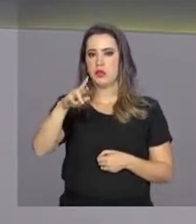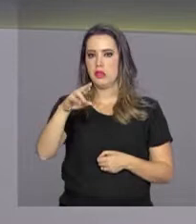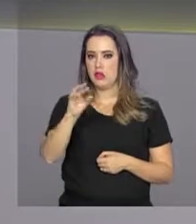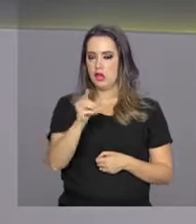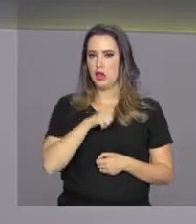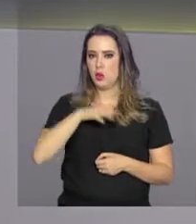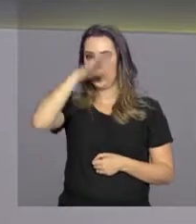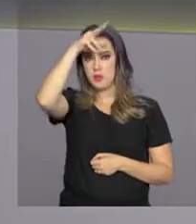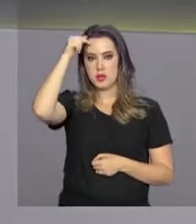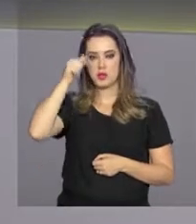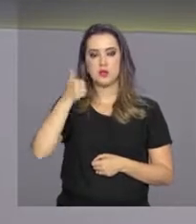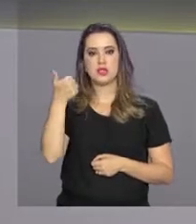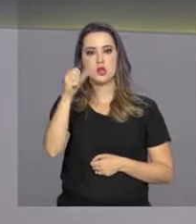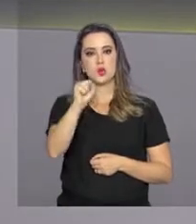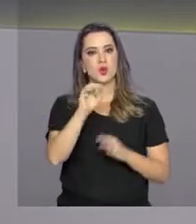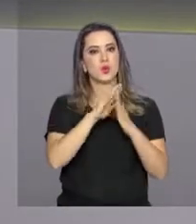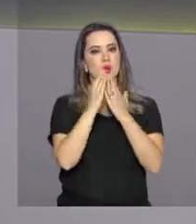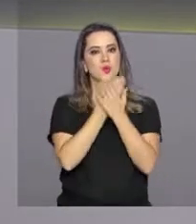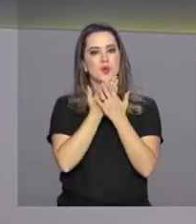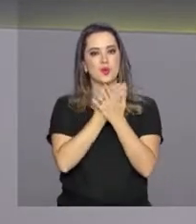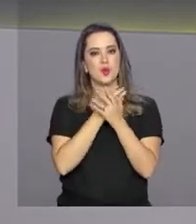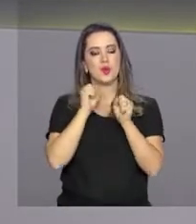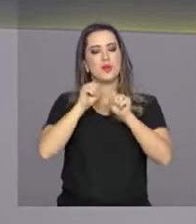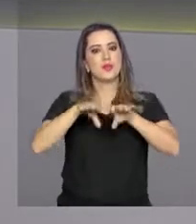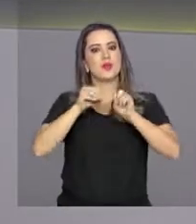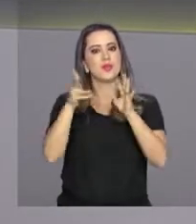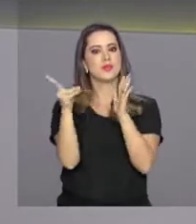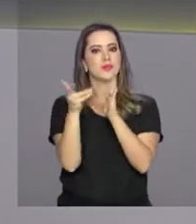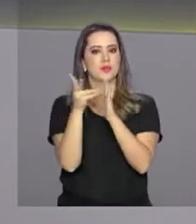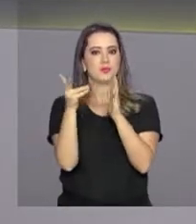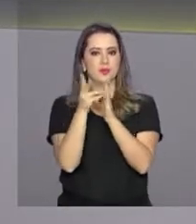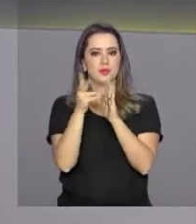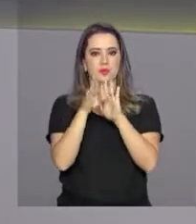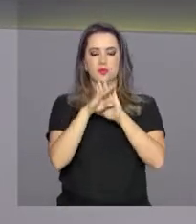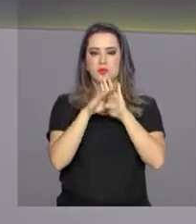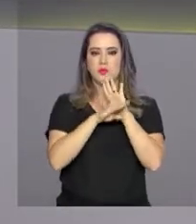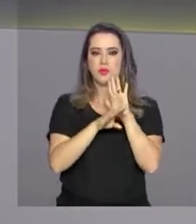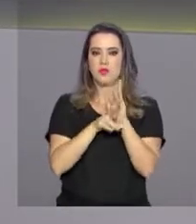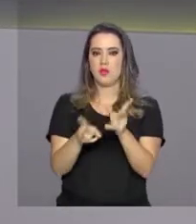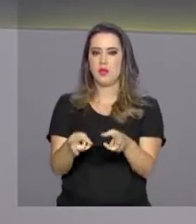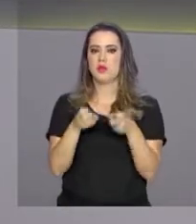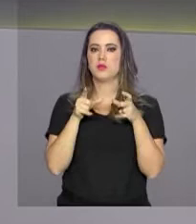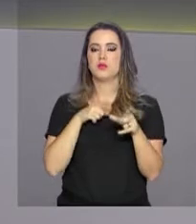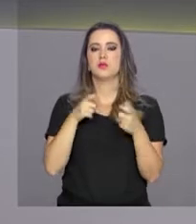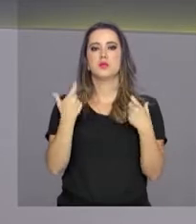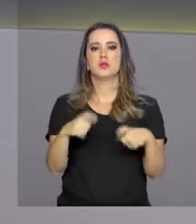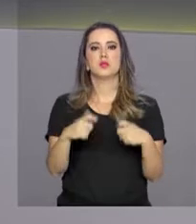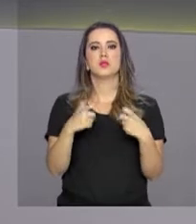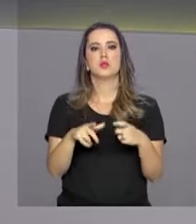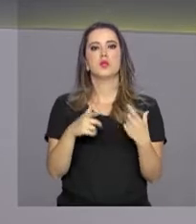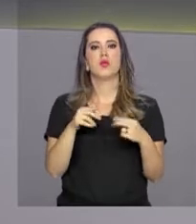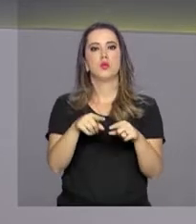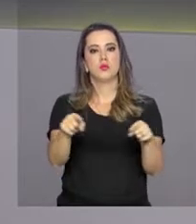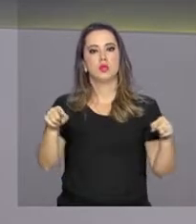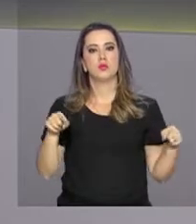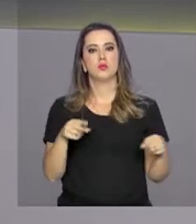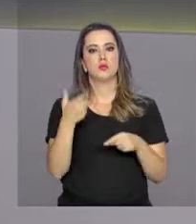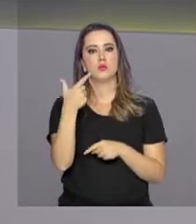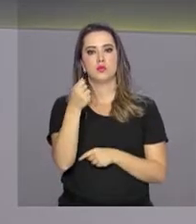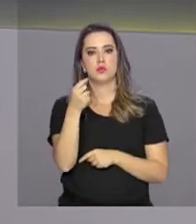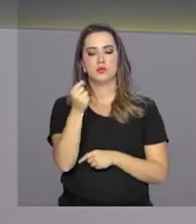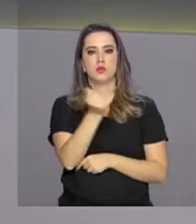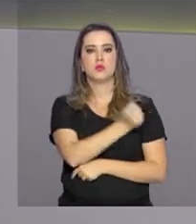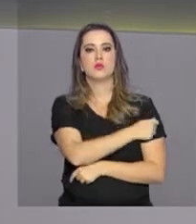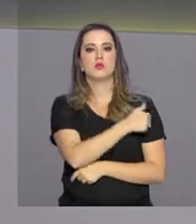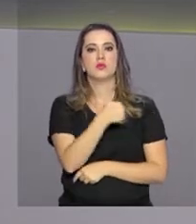terão 18 escolas voltadas para a educação indígena. O projeto prevê também um alojamento com capacidade para 200